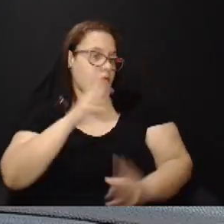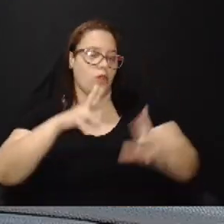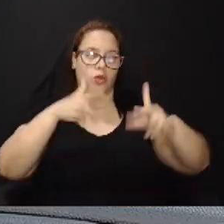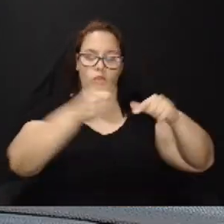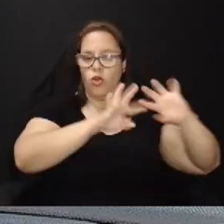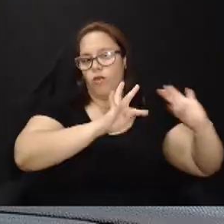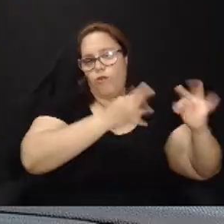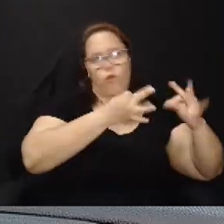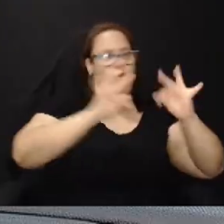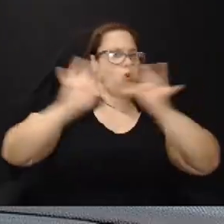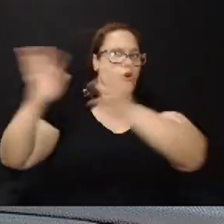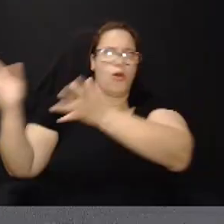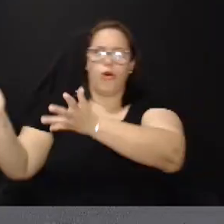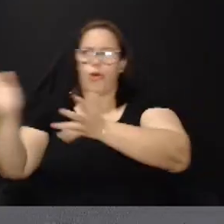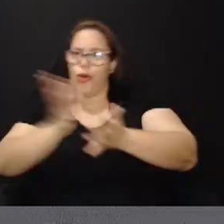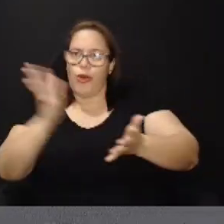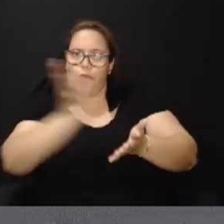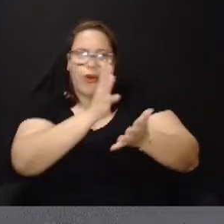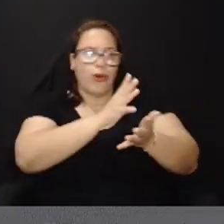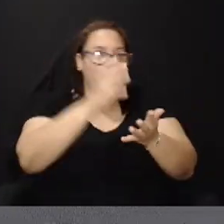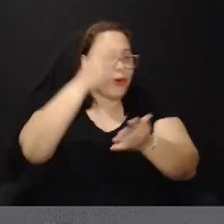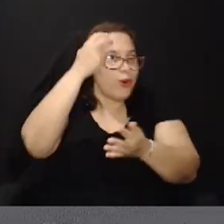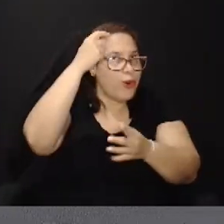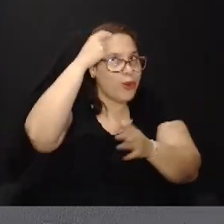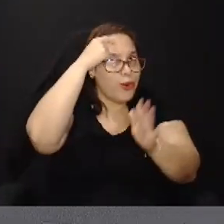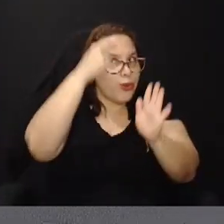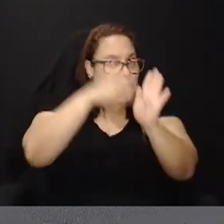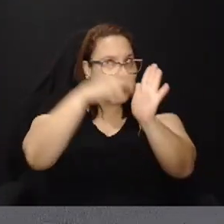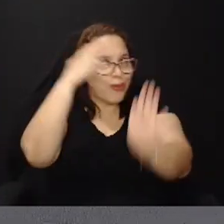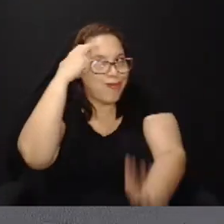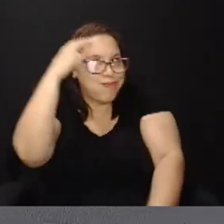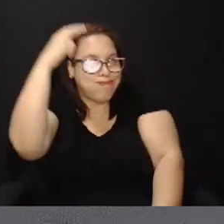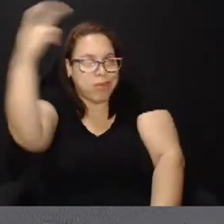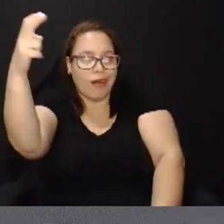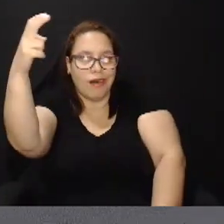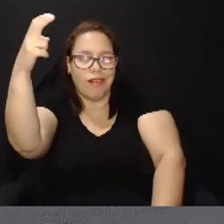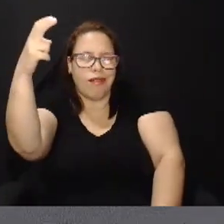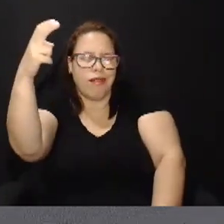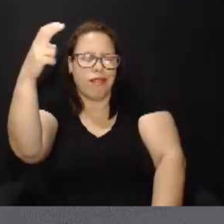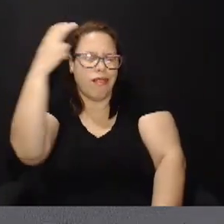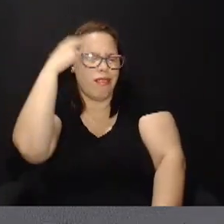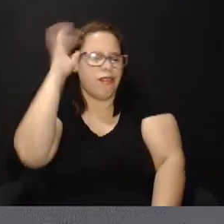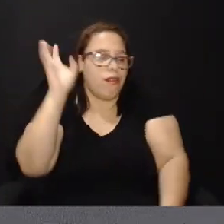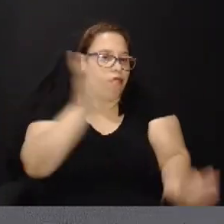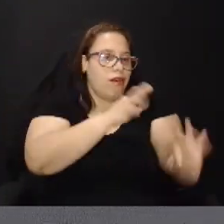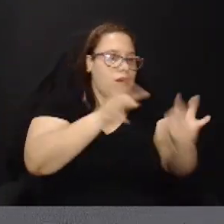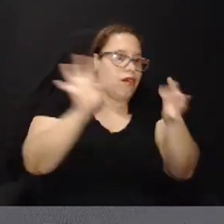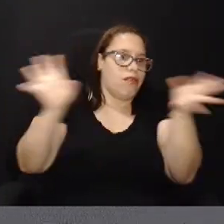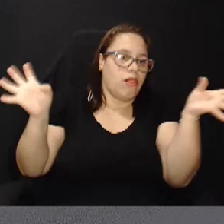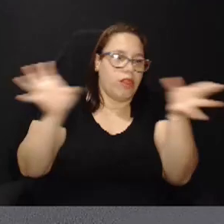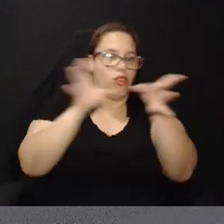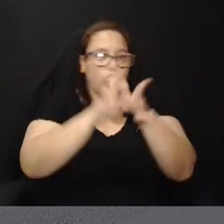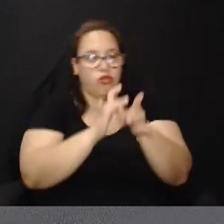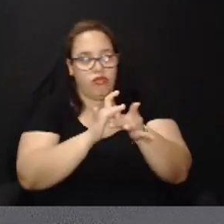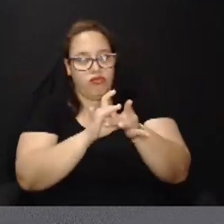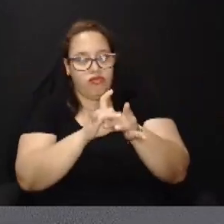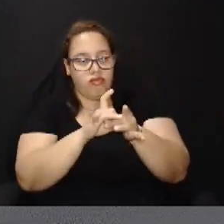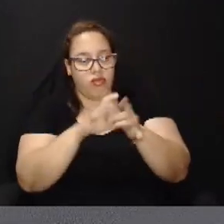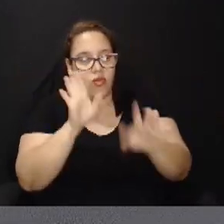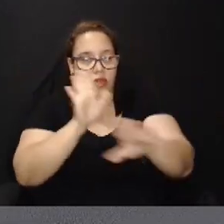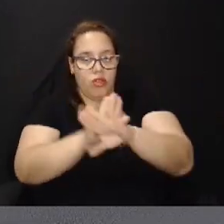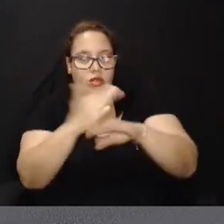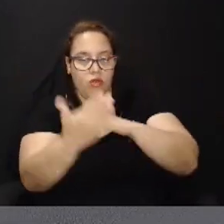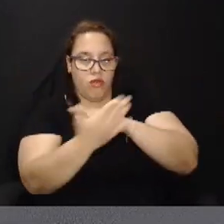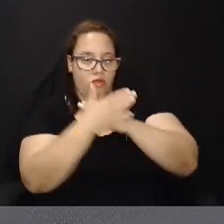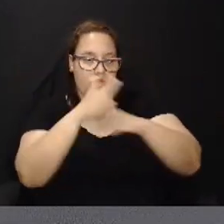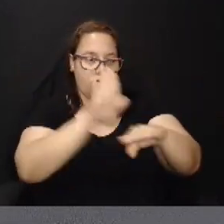trazer um pouco mais de inteligência para Campinas. Eu acho que a tecnologia e a inteligência têm que estar sempre aliadas aí, como uma ajudando a outra. O senhor falou,